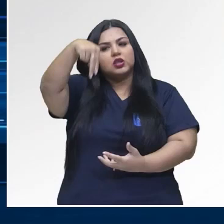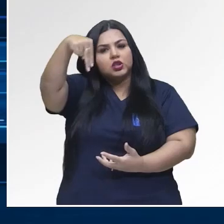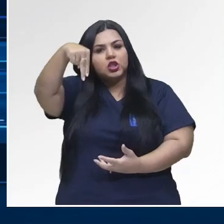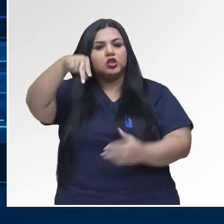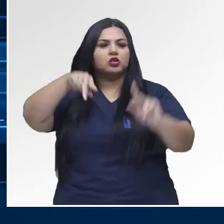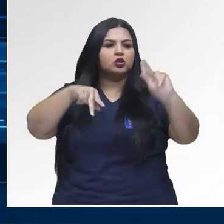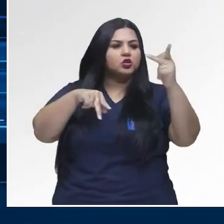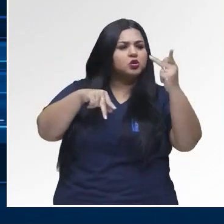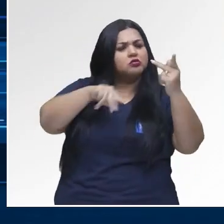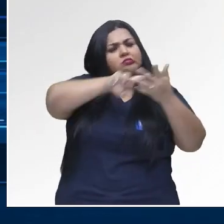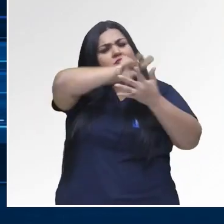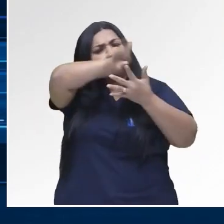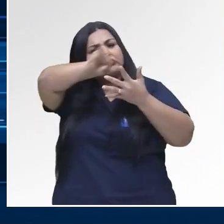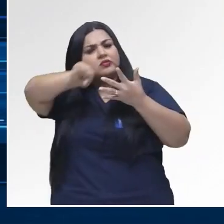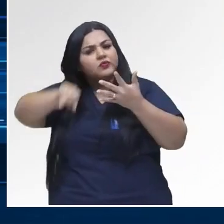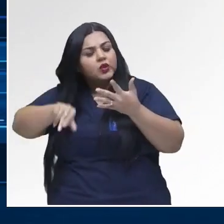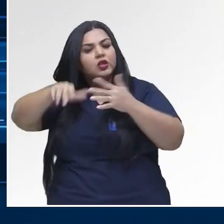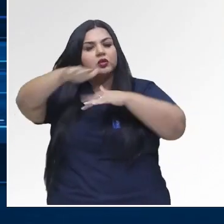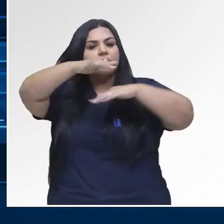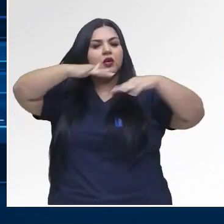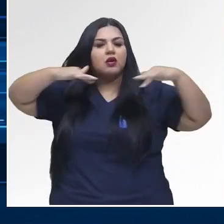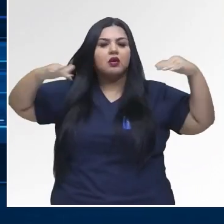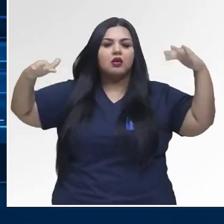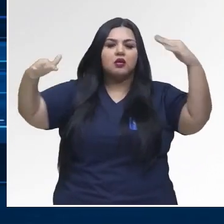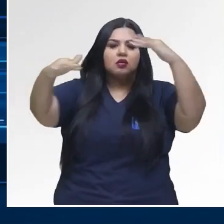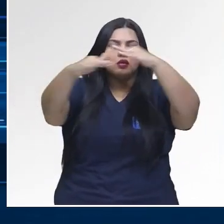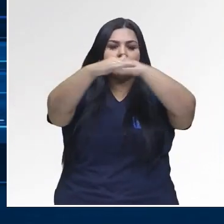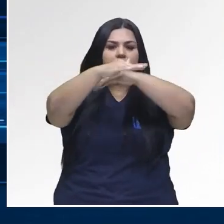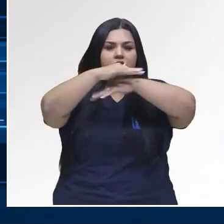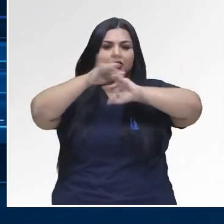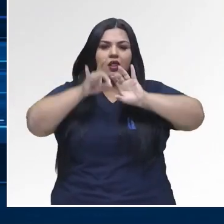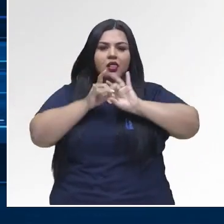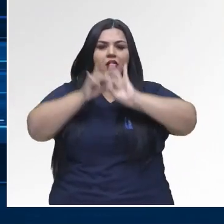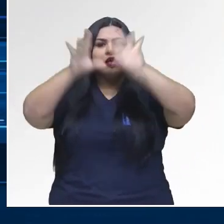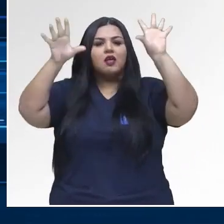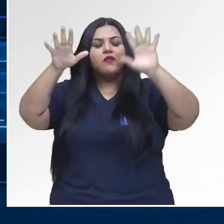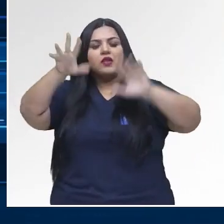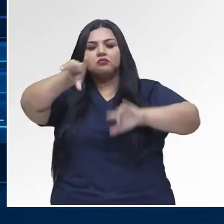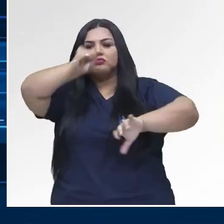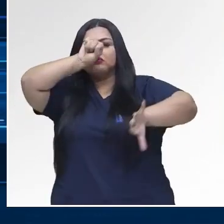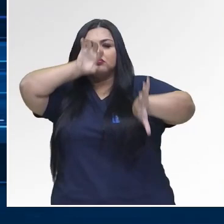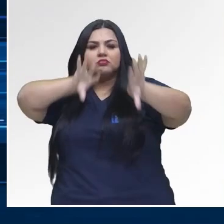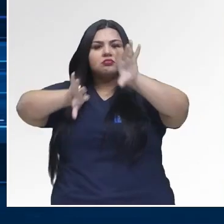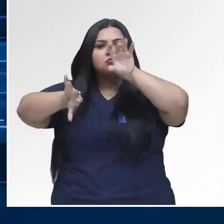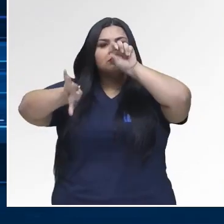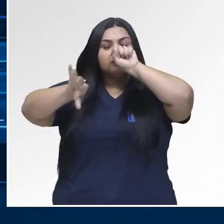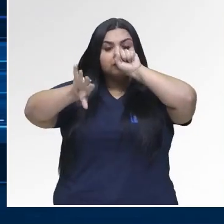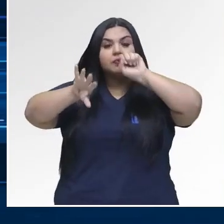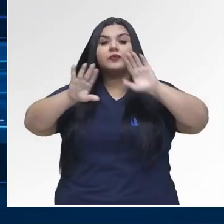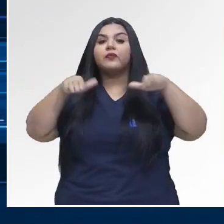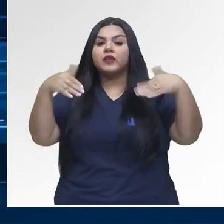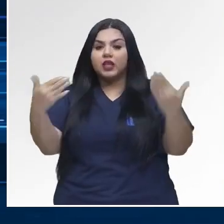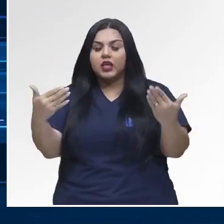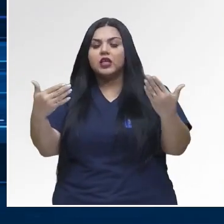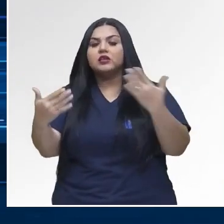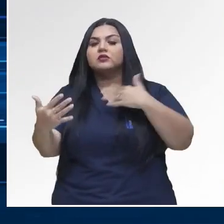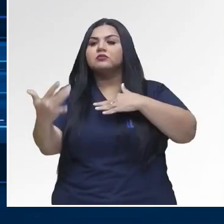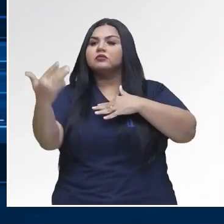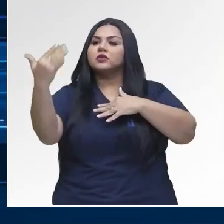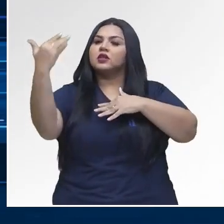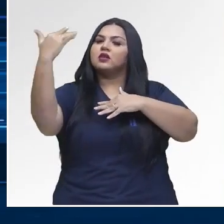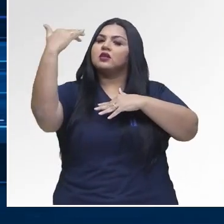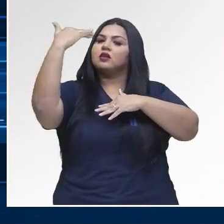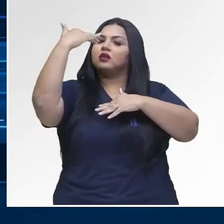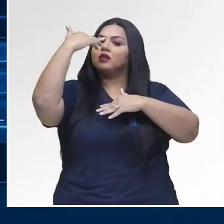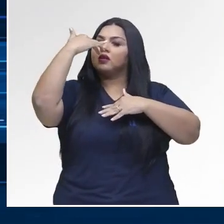tem vários tipos de gases que estão aí disponíveis no ar que a gente respira. Então, esse ar vai entrar no nosso corpo